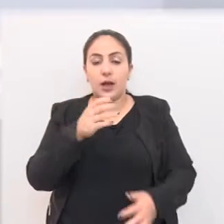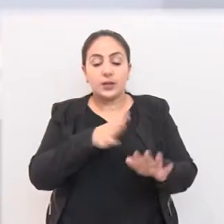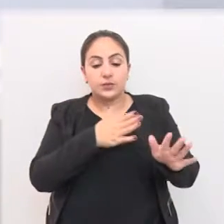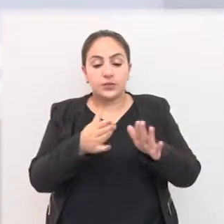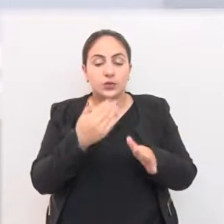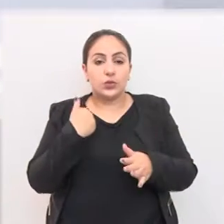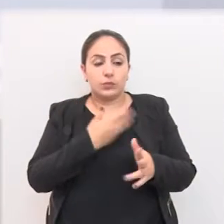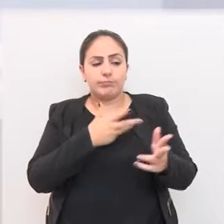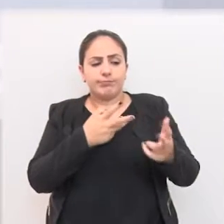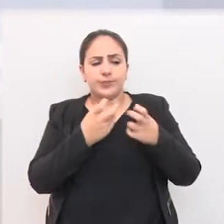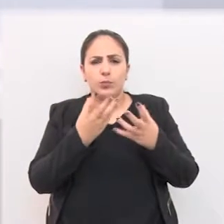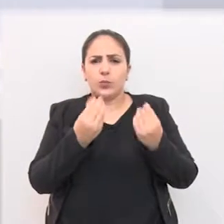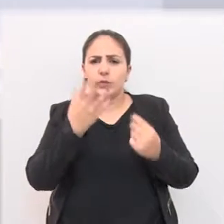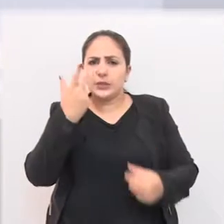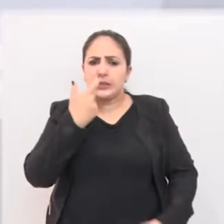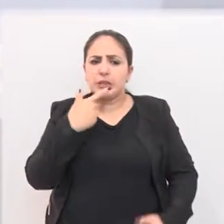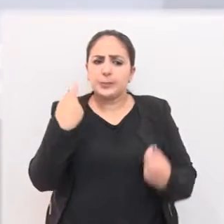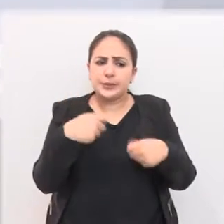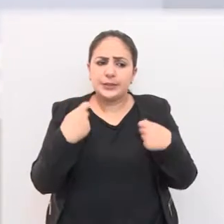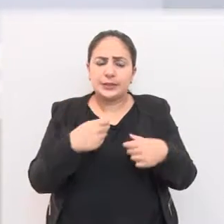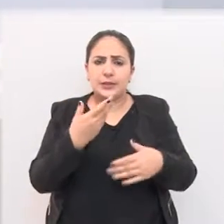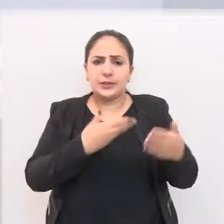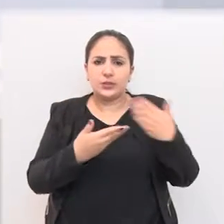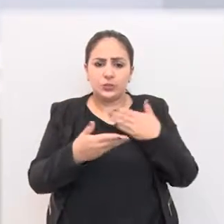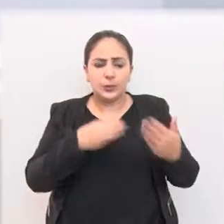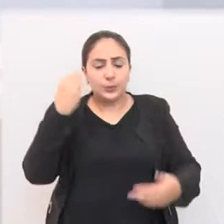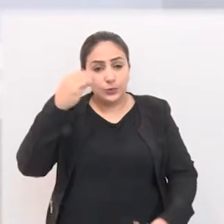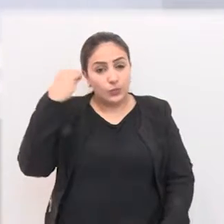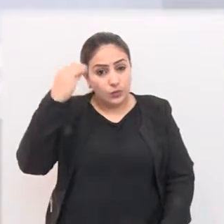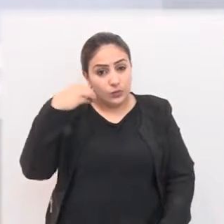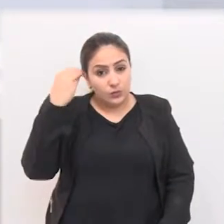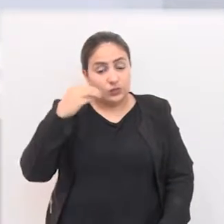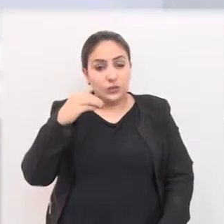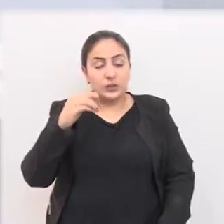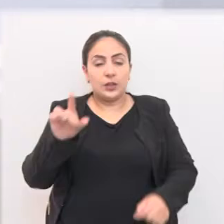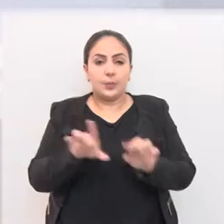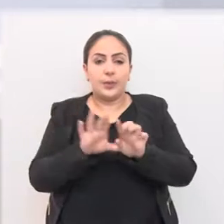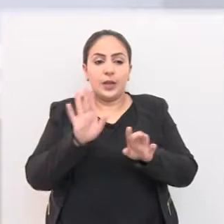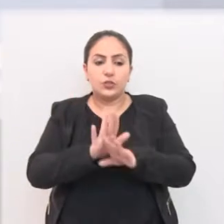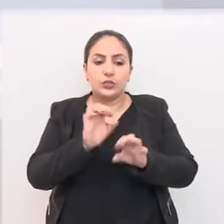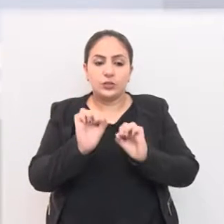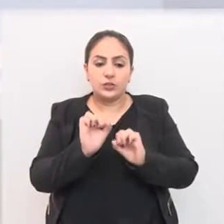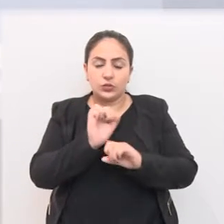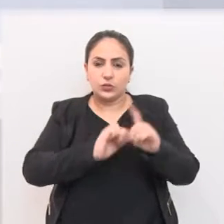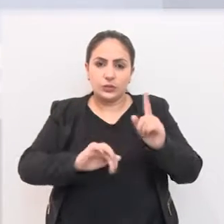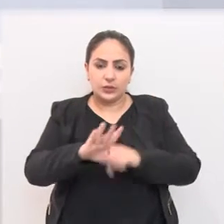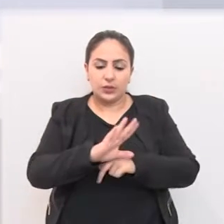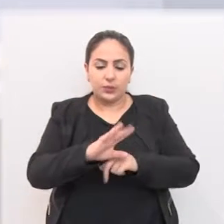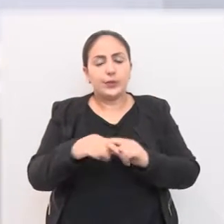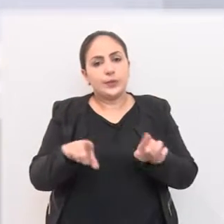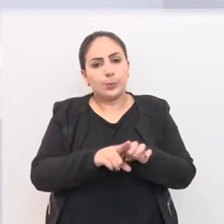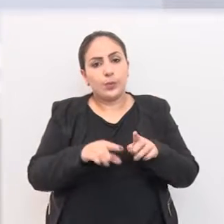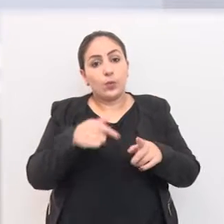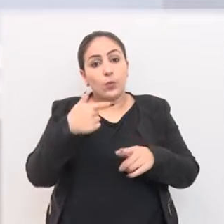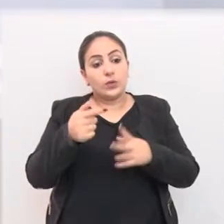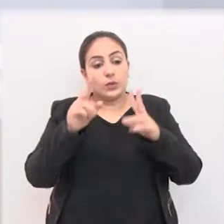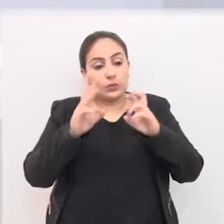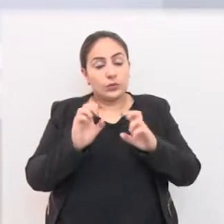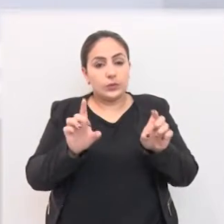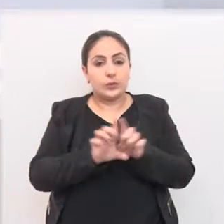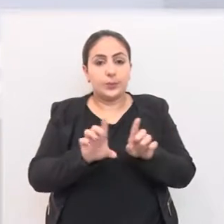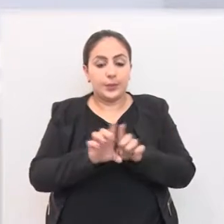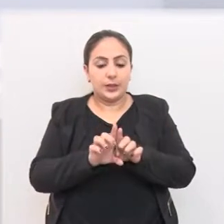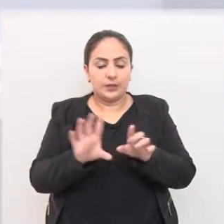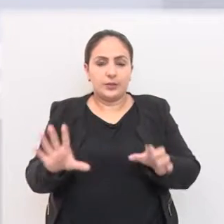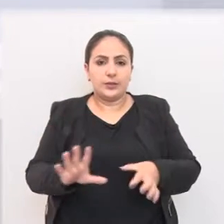muitas situações. A gente sabe que muitas crianças necessitam do atendimento psicológico, uma assistência social. E outra questão